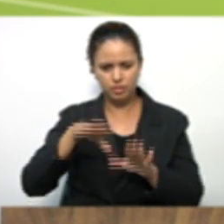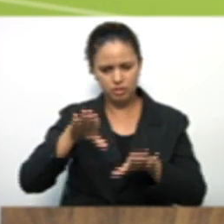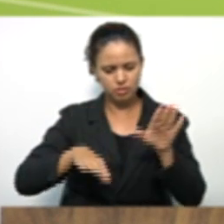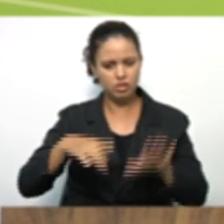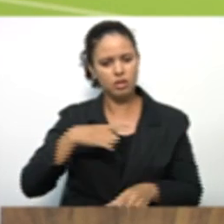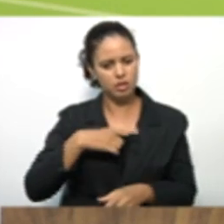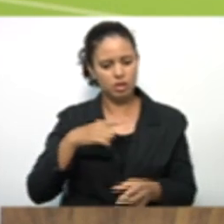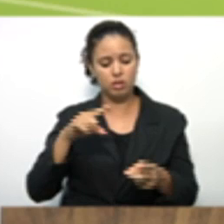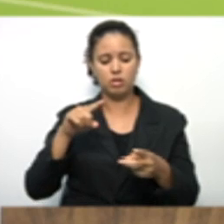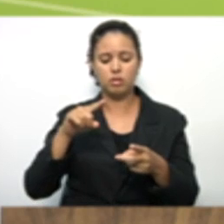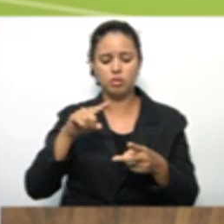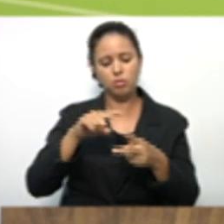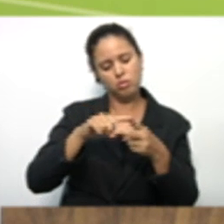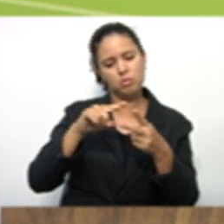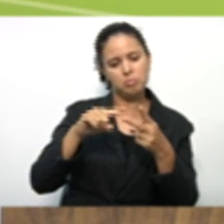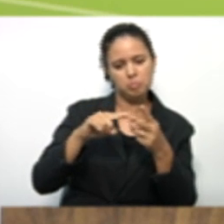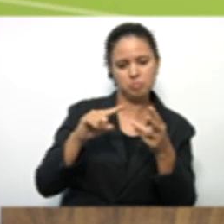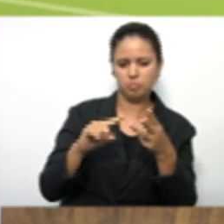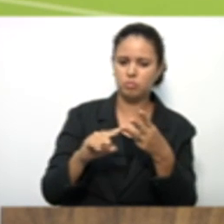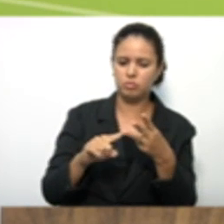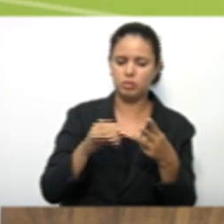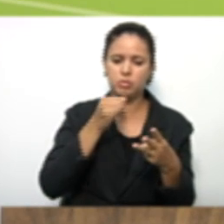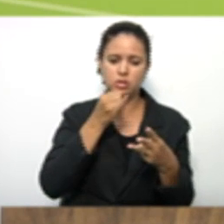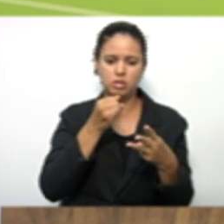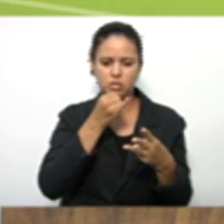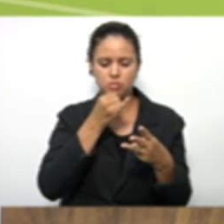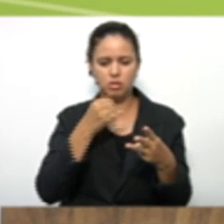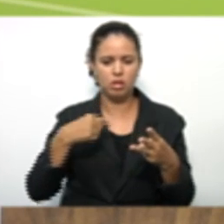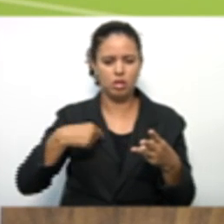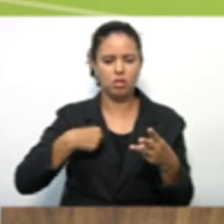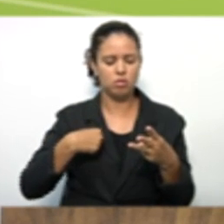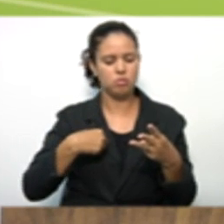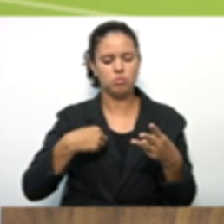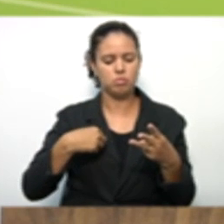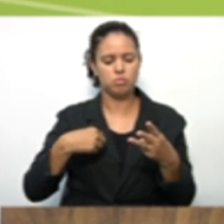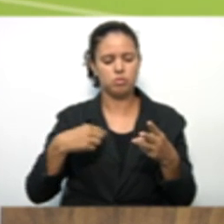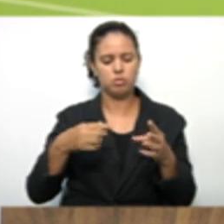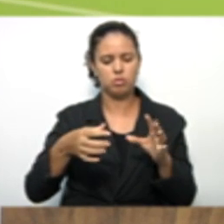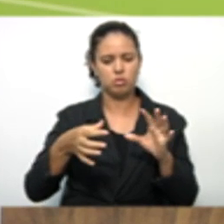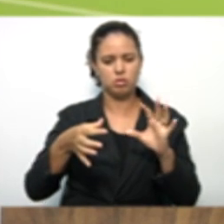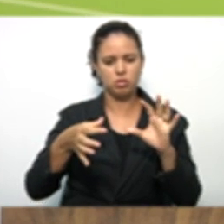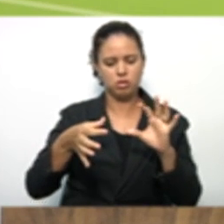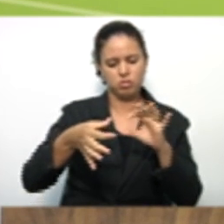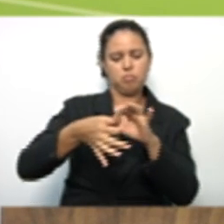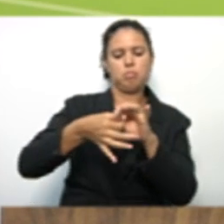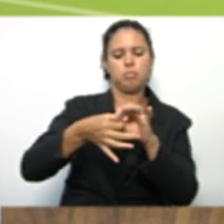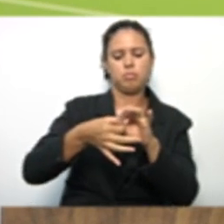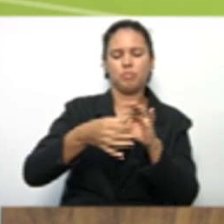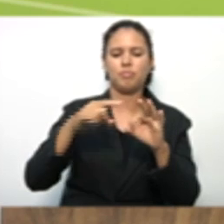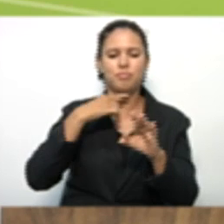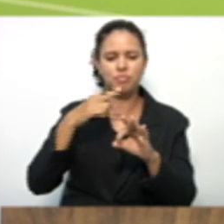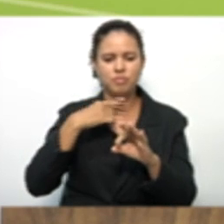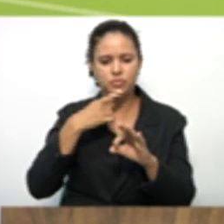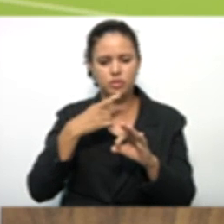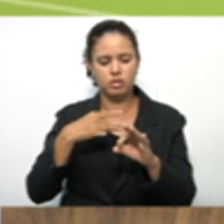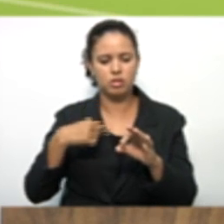se você vai relacionar cada uma dessas individualmente, então o que nós fazemos? Agrupamos todos esses valores em um